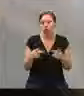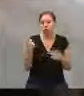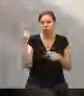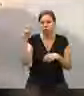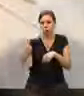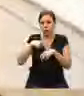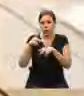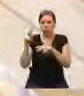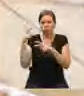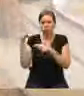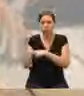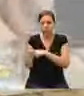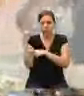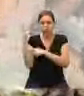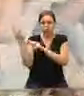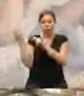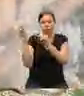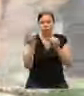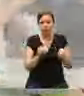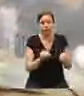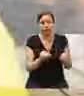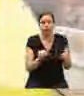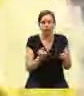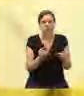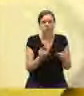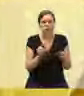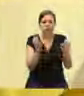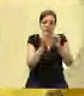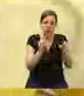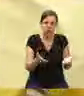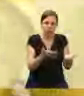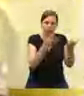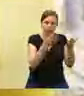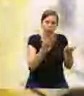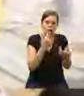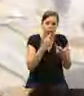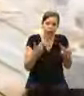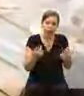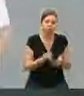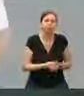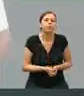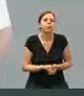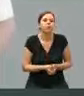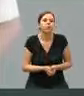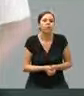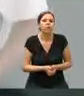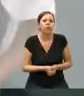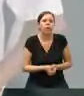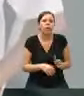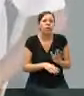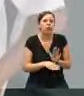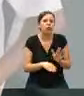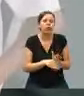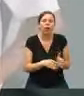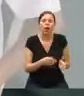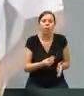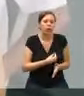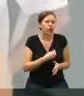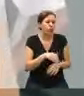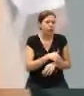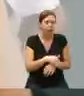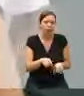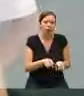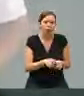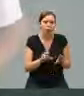refugiados, né, onde nós acolhemos, damos a mínima estrutura para eles de alimentação, sair do relento